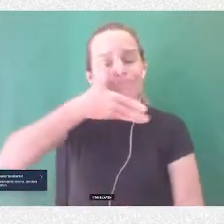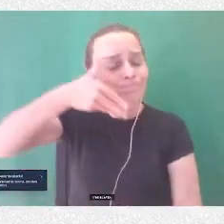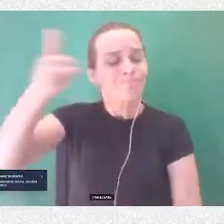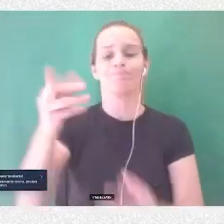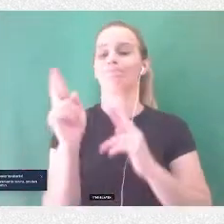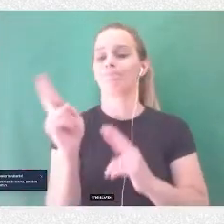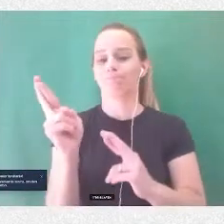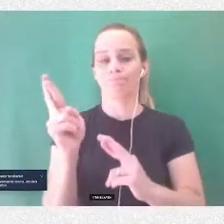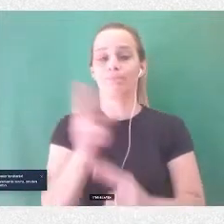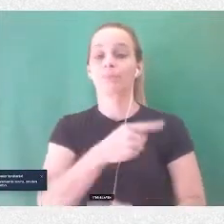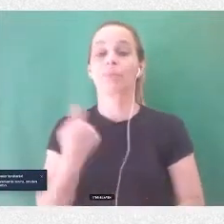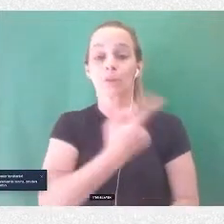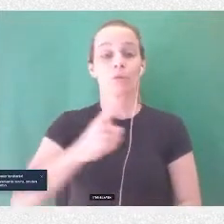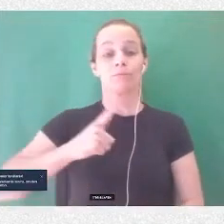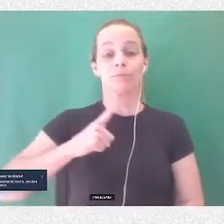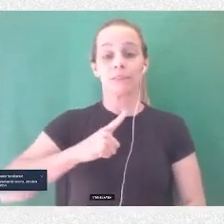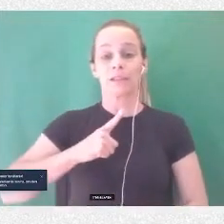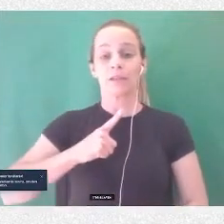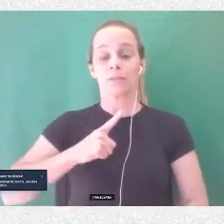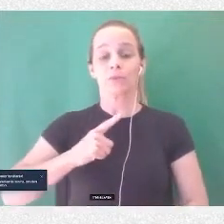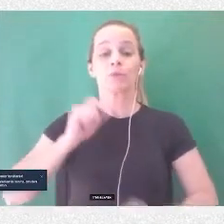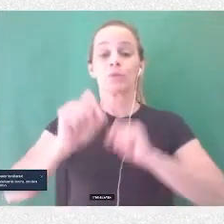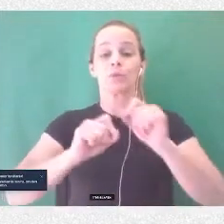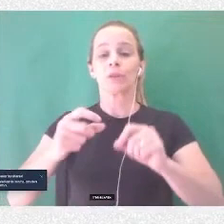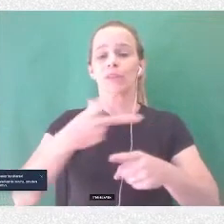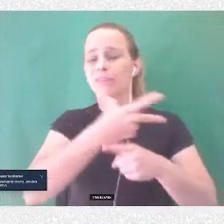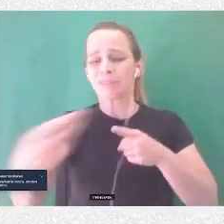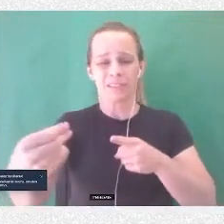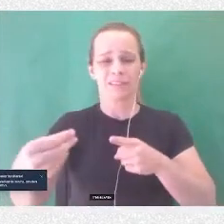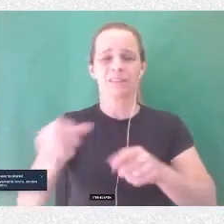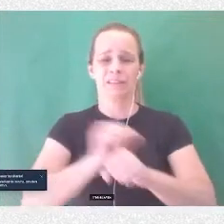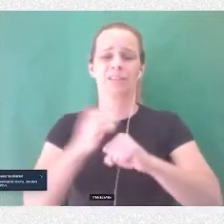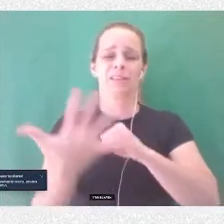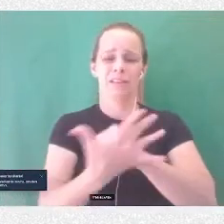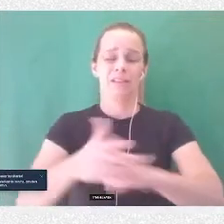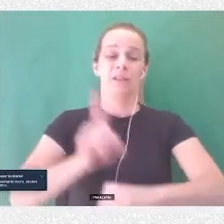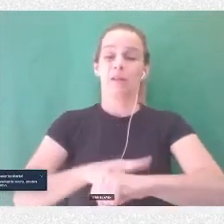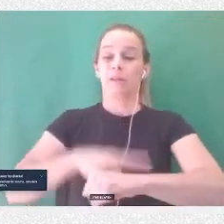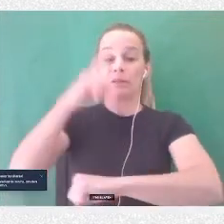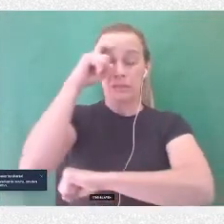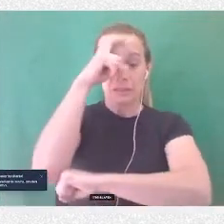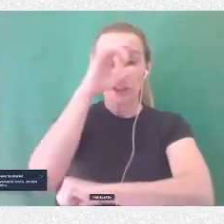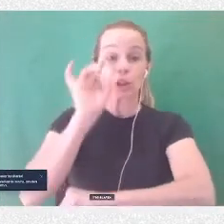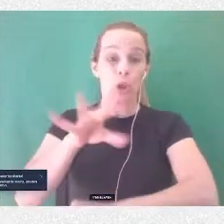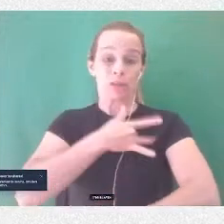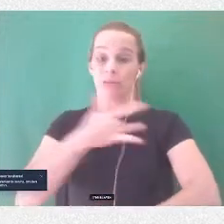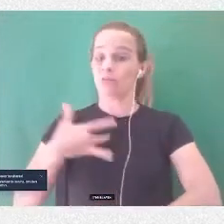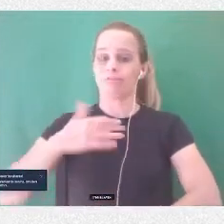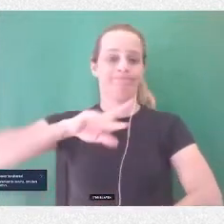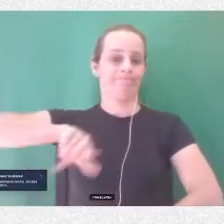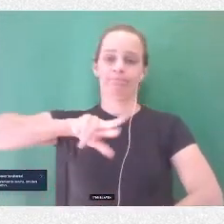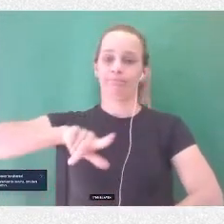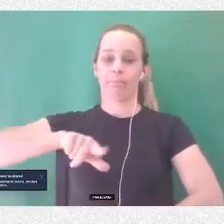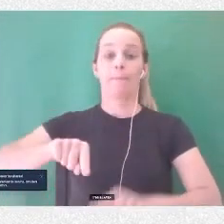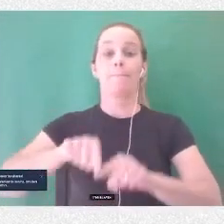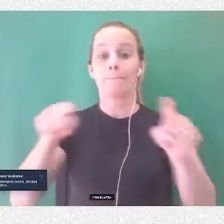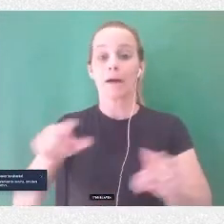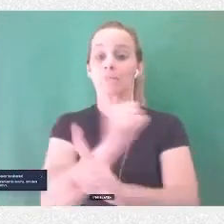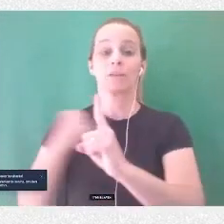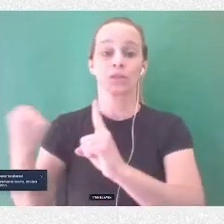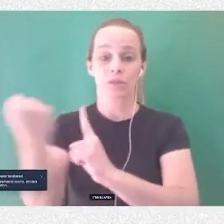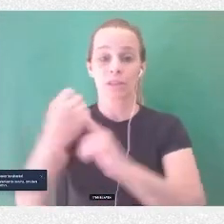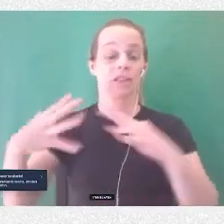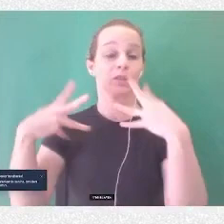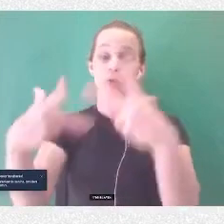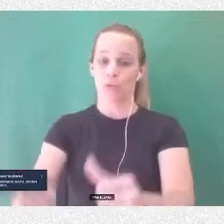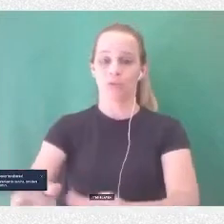que temos em superar a pandemia, esse momento difícil que tem sido não só para a saúde, mas para a sociedade como um todo,